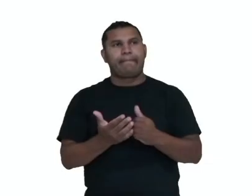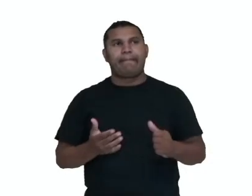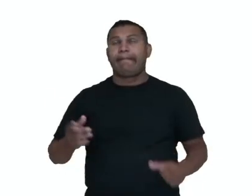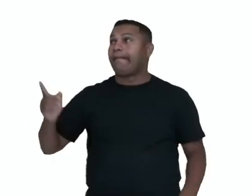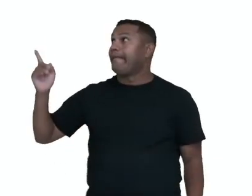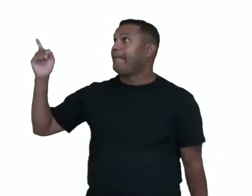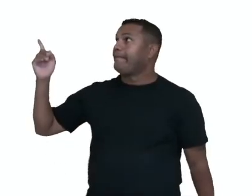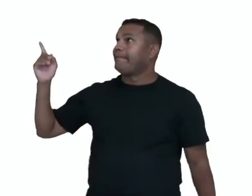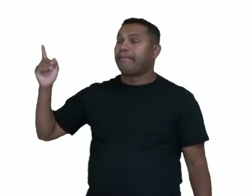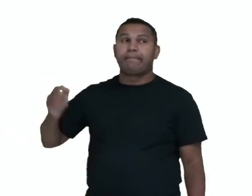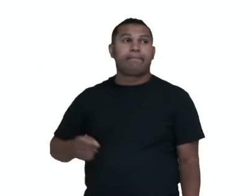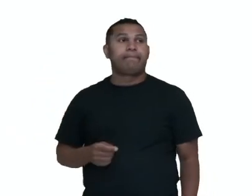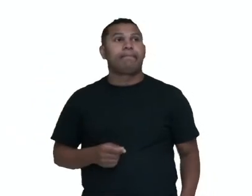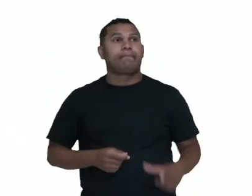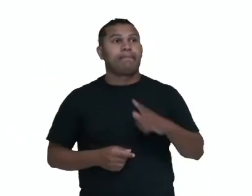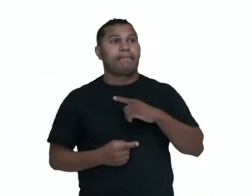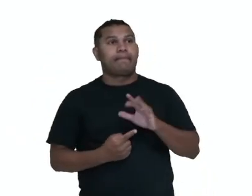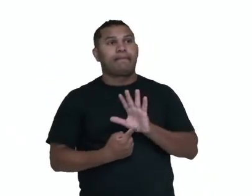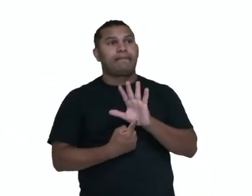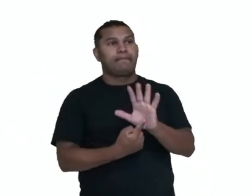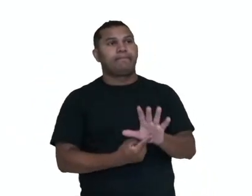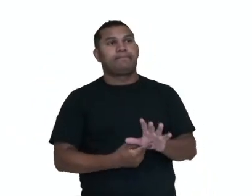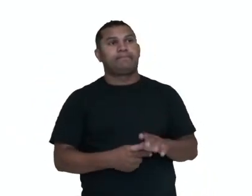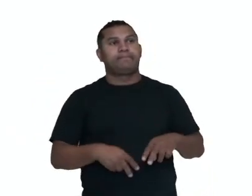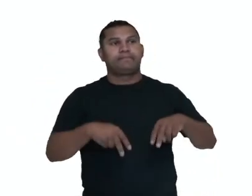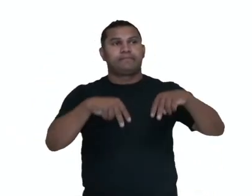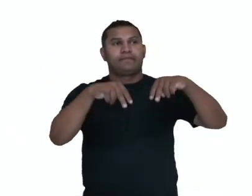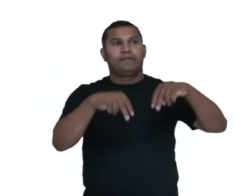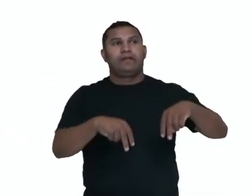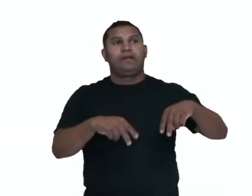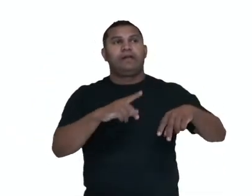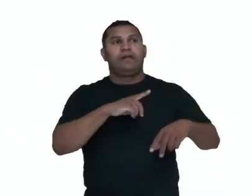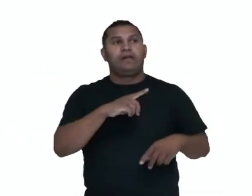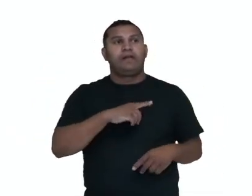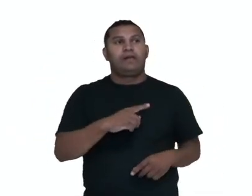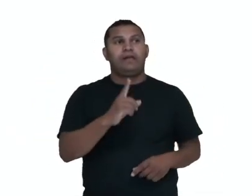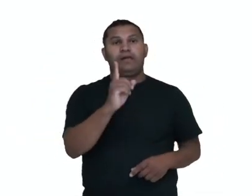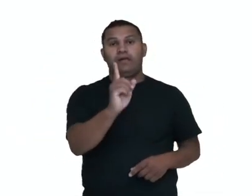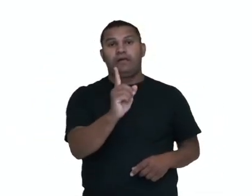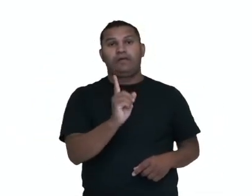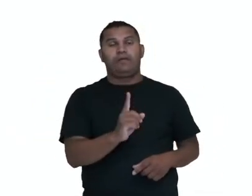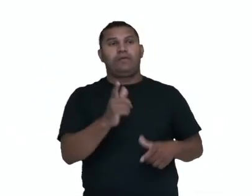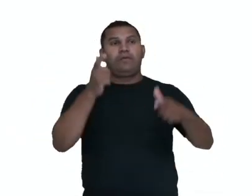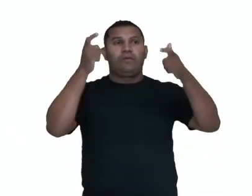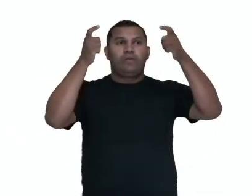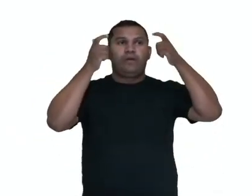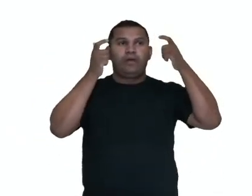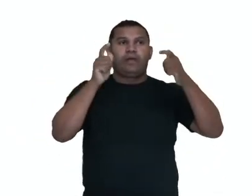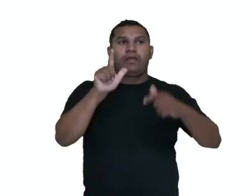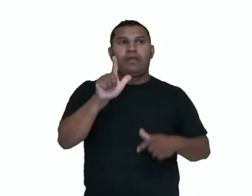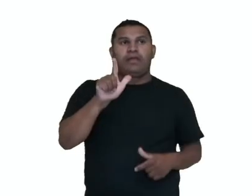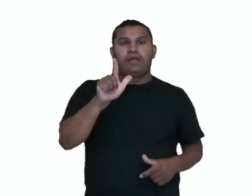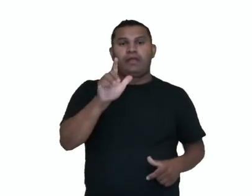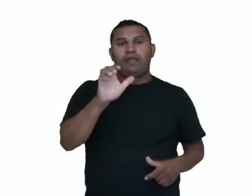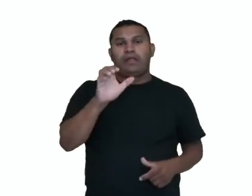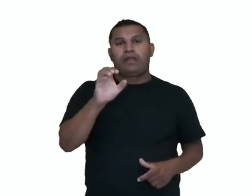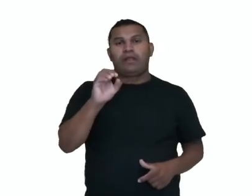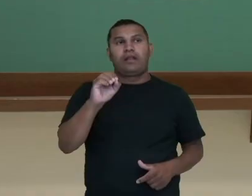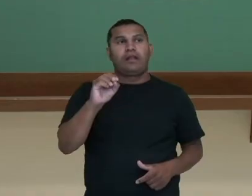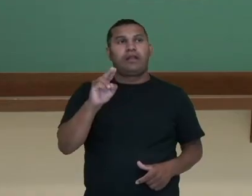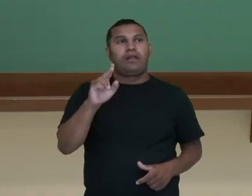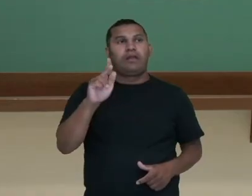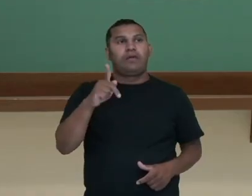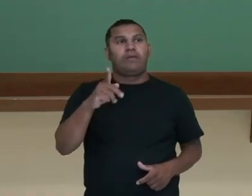XIX, retrata, né, tem como personagem central o rei Leopoldo II da Bélgica. A gente tem